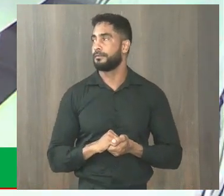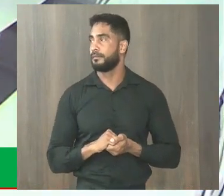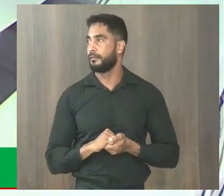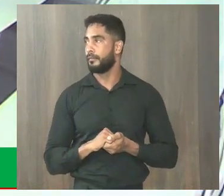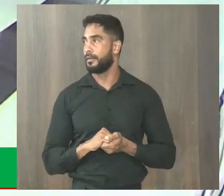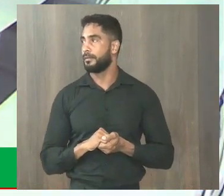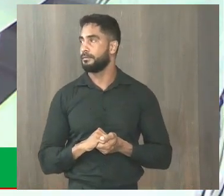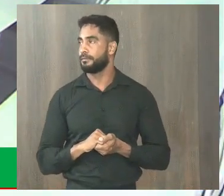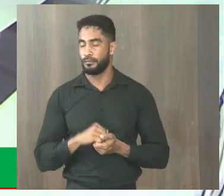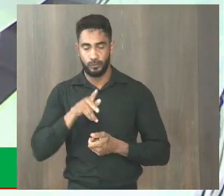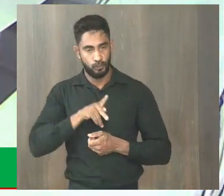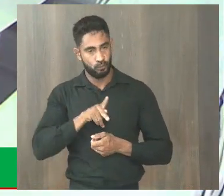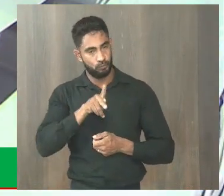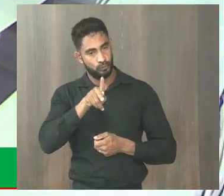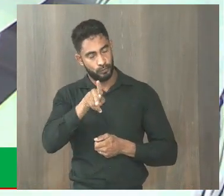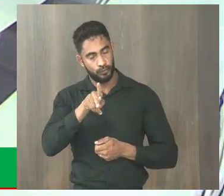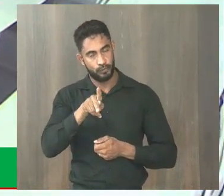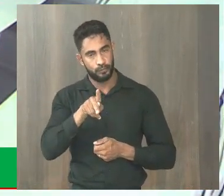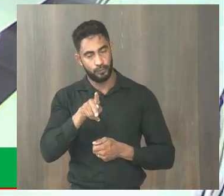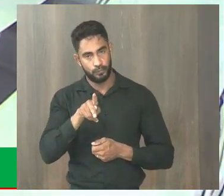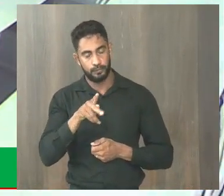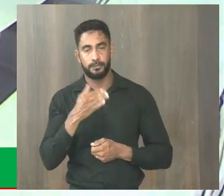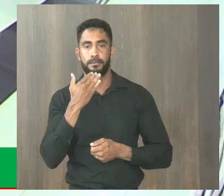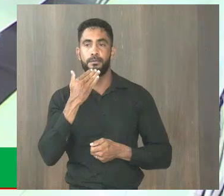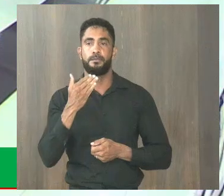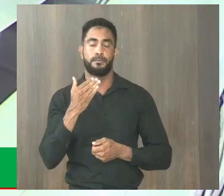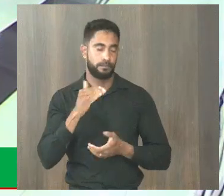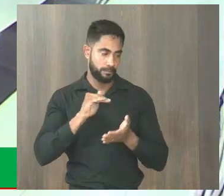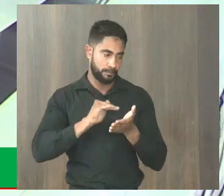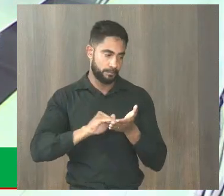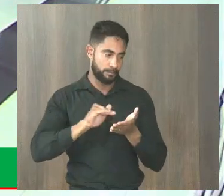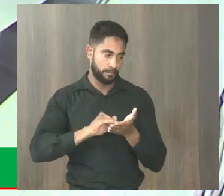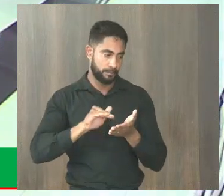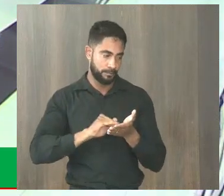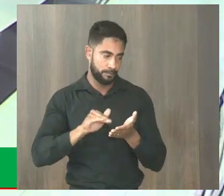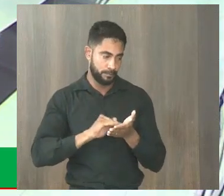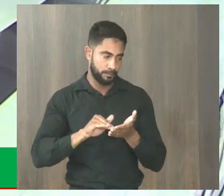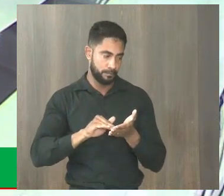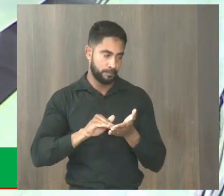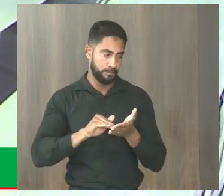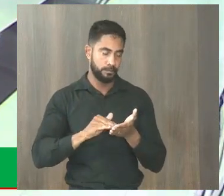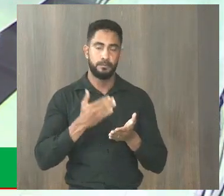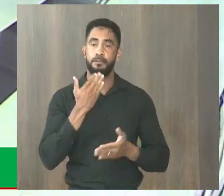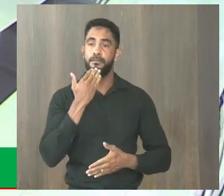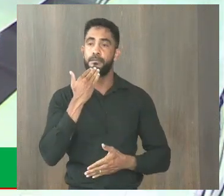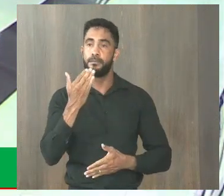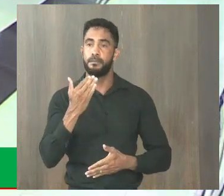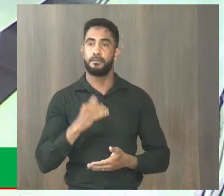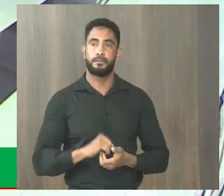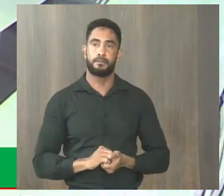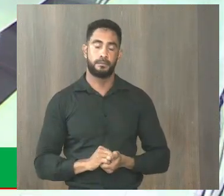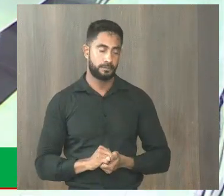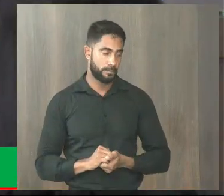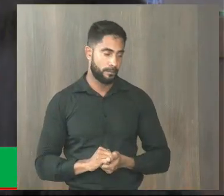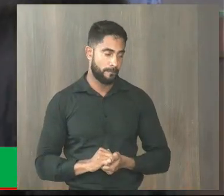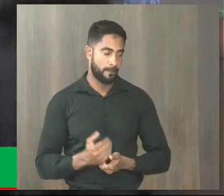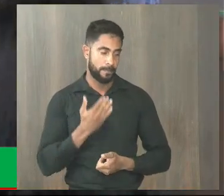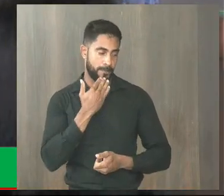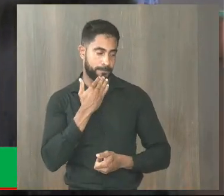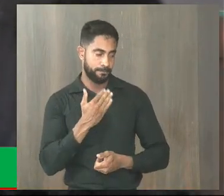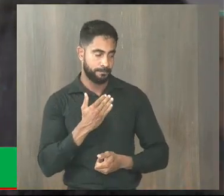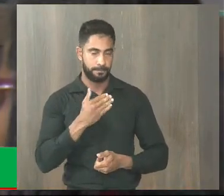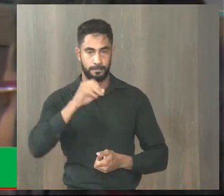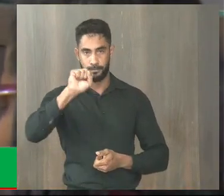Beleza. Então, dando continuidade, solicito então ao seu secretário que faça a leitura dos requerimentos.